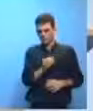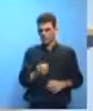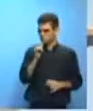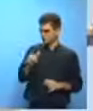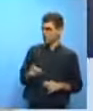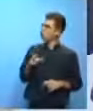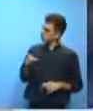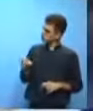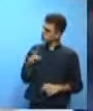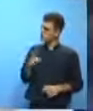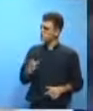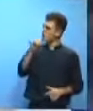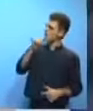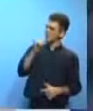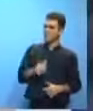mas